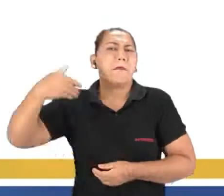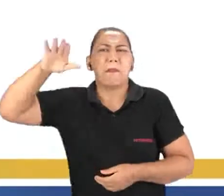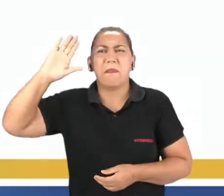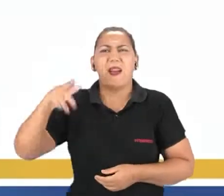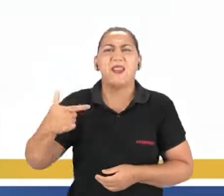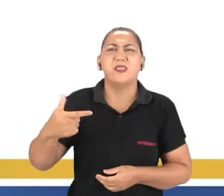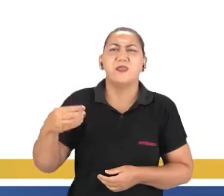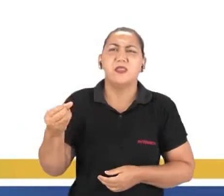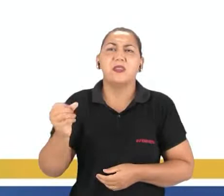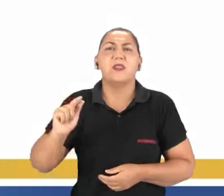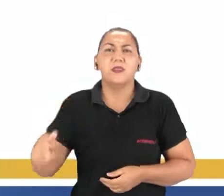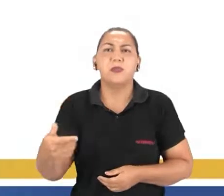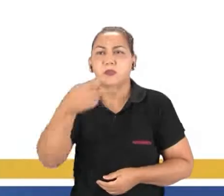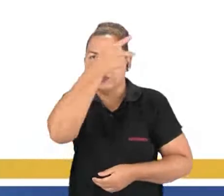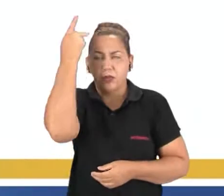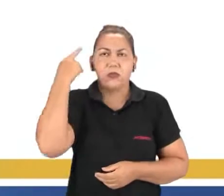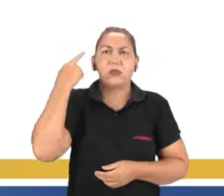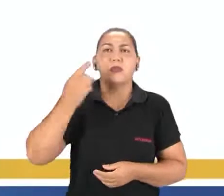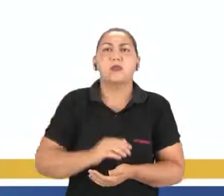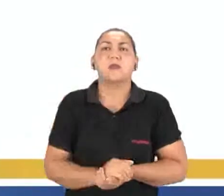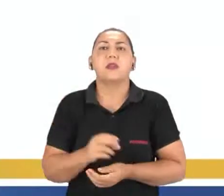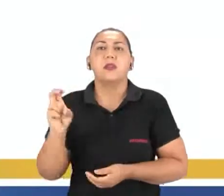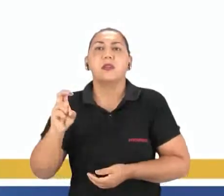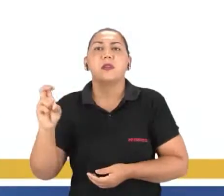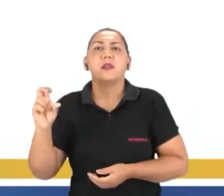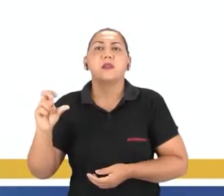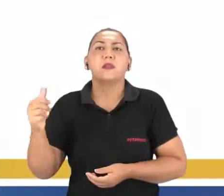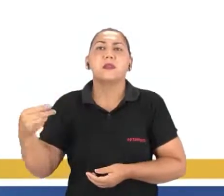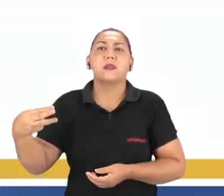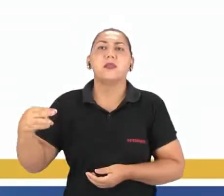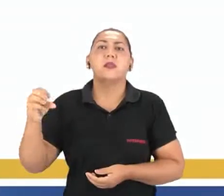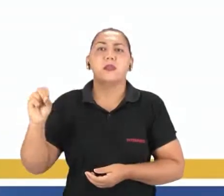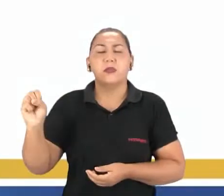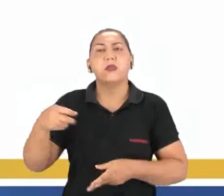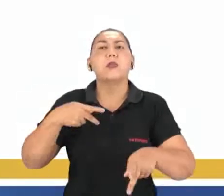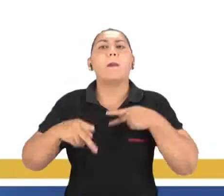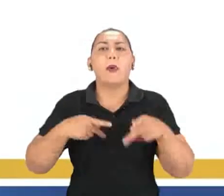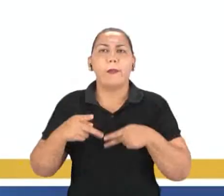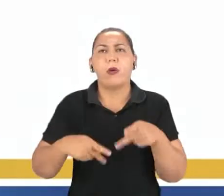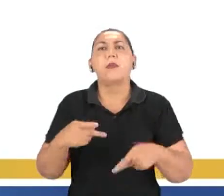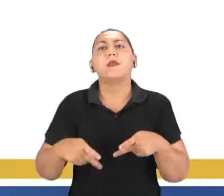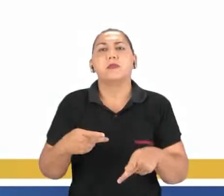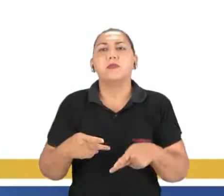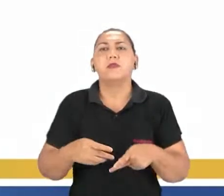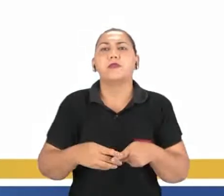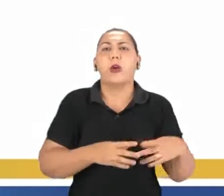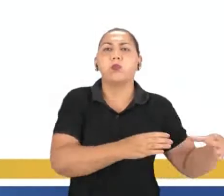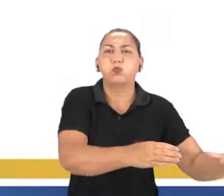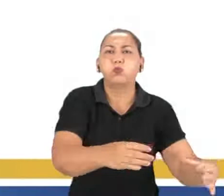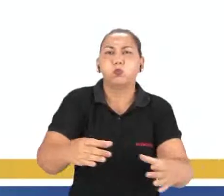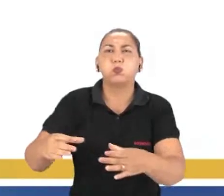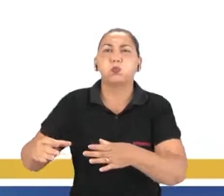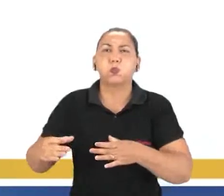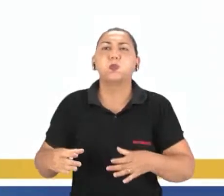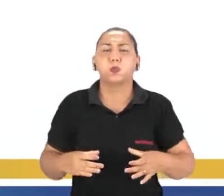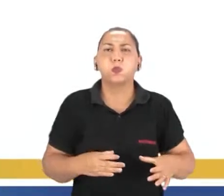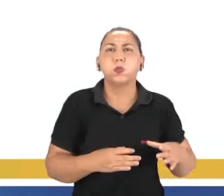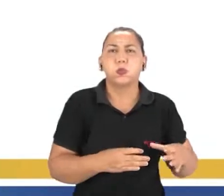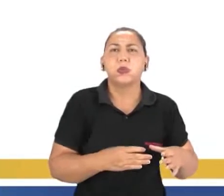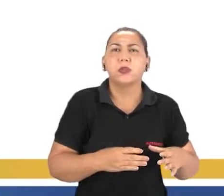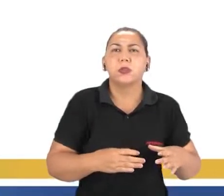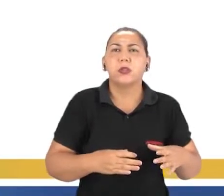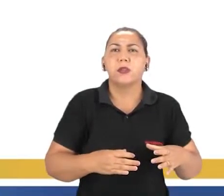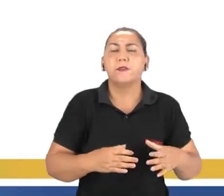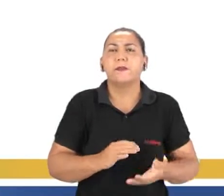pessoas em 538 povoados. Costumam andar muito pelo seu território e por isso conhecem como